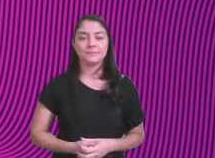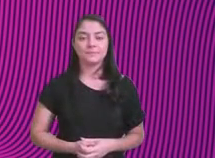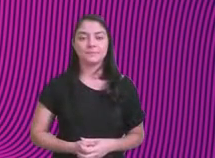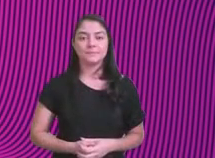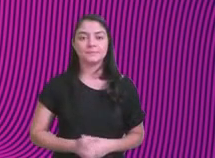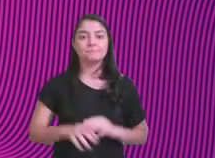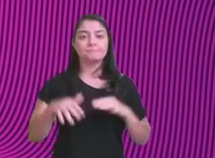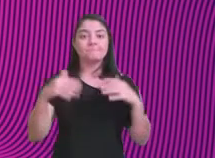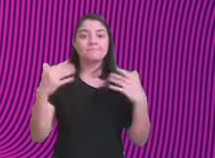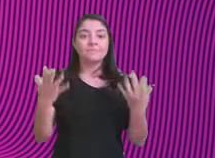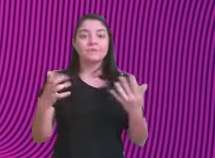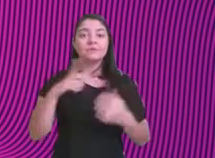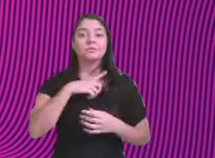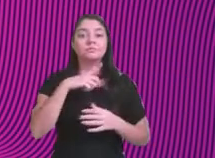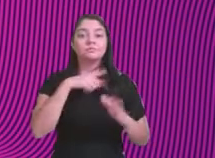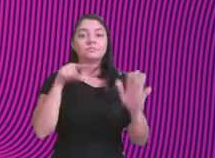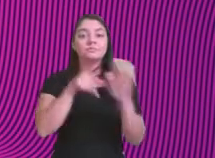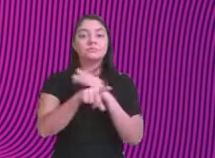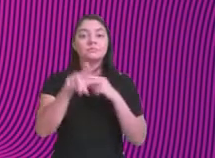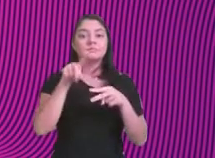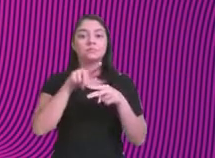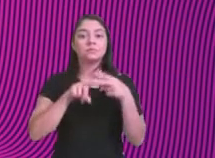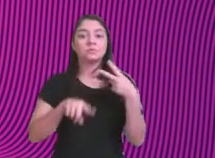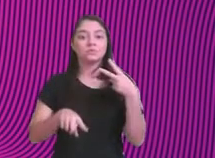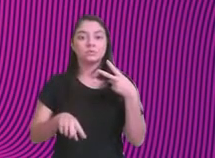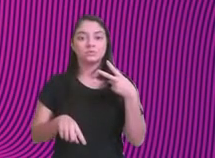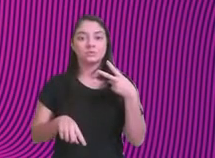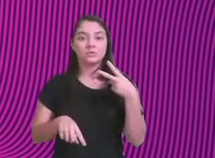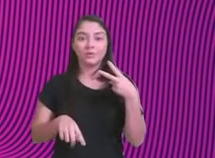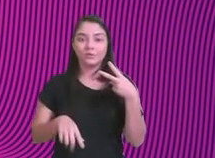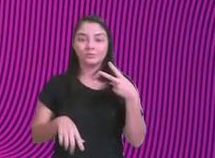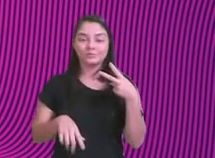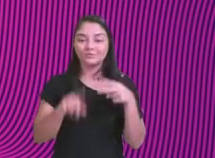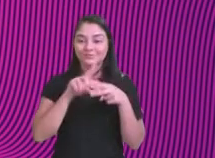Pessoal, temos 2 perguntas clínicas.